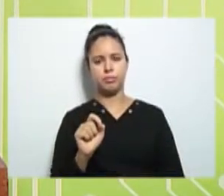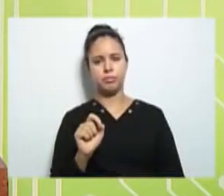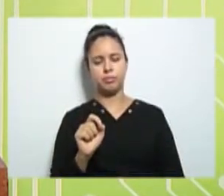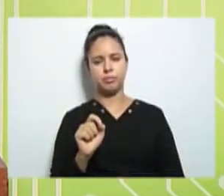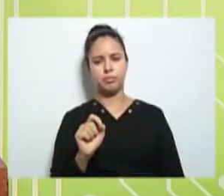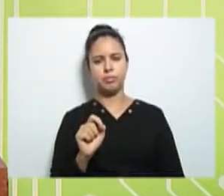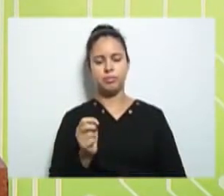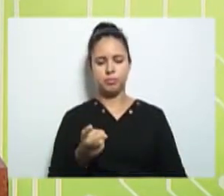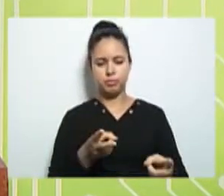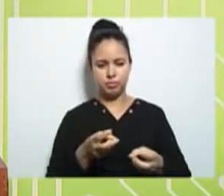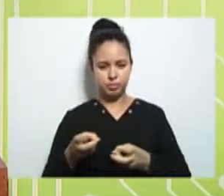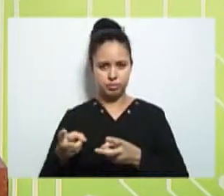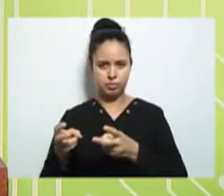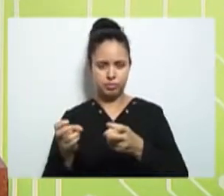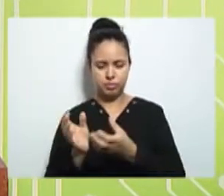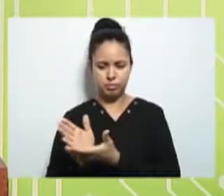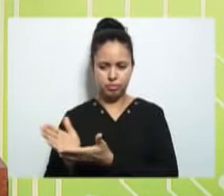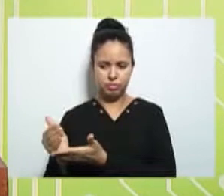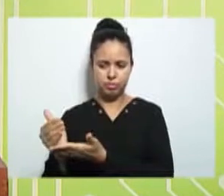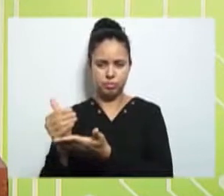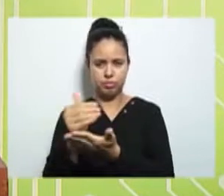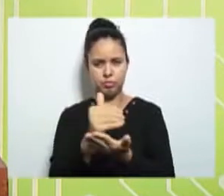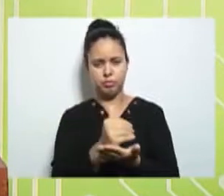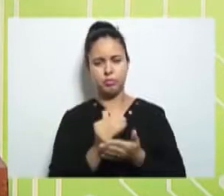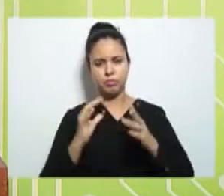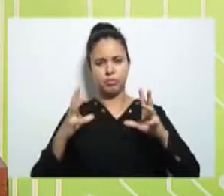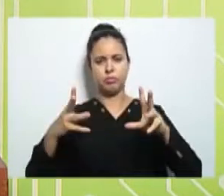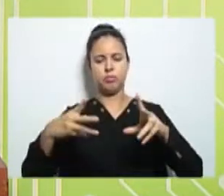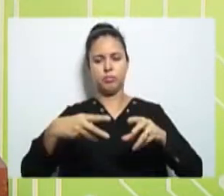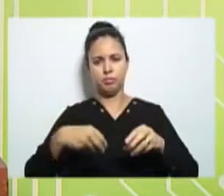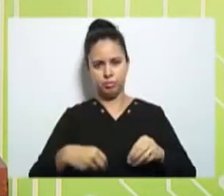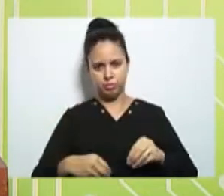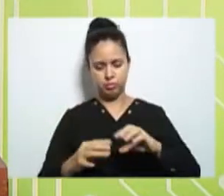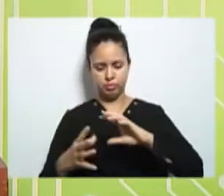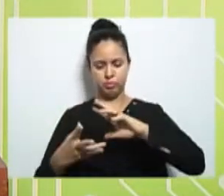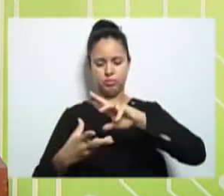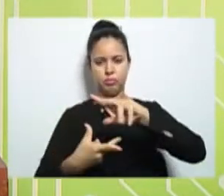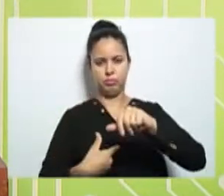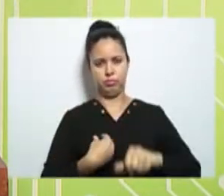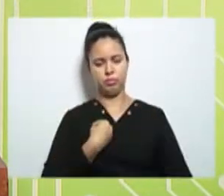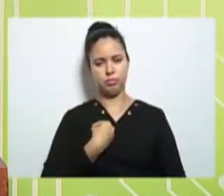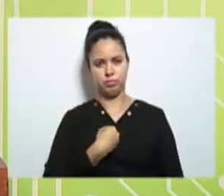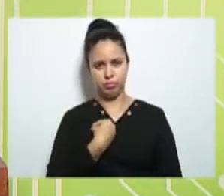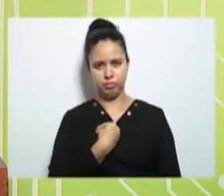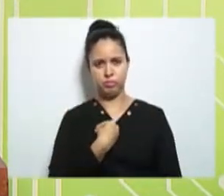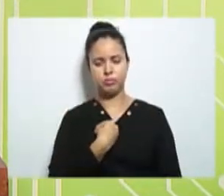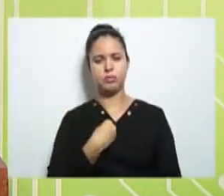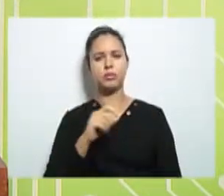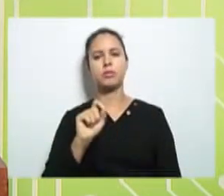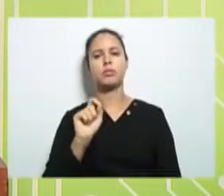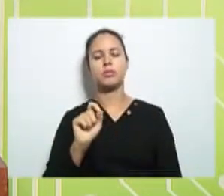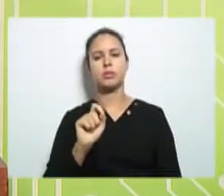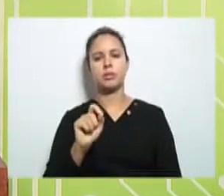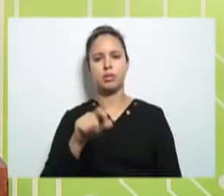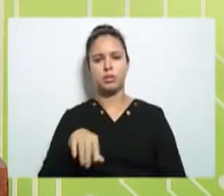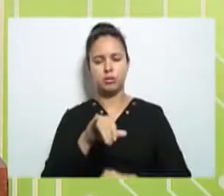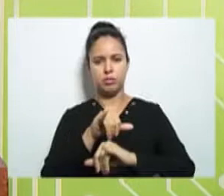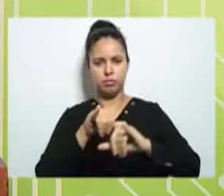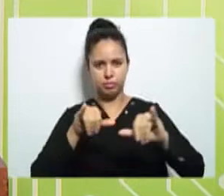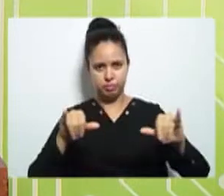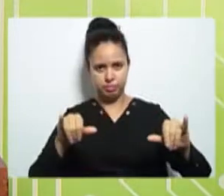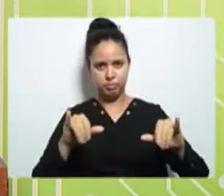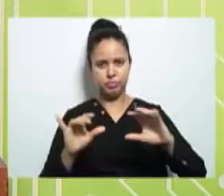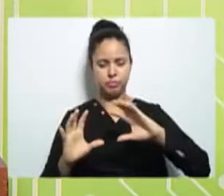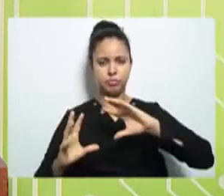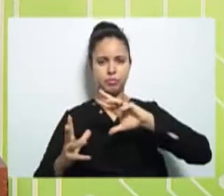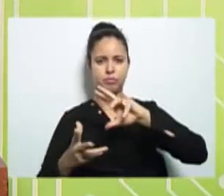eles capturam isso que a gente traz do mundo real para poder processar lá dentro. Então, isso que a gente passa a informação do mundo real